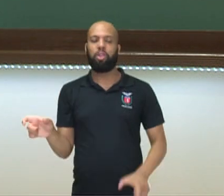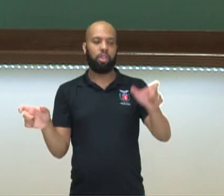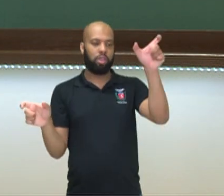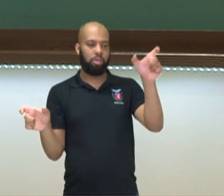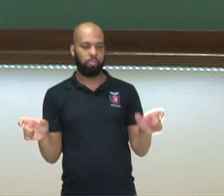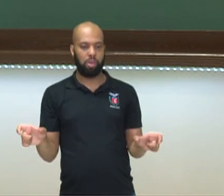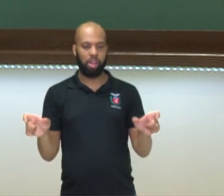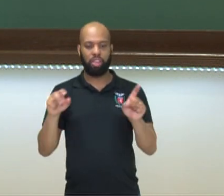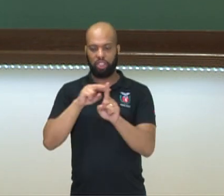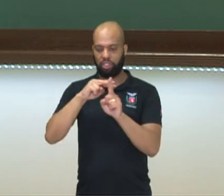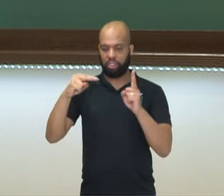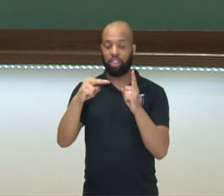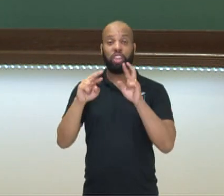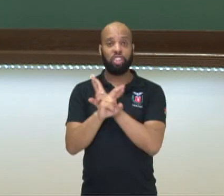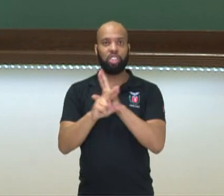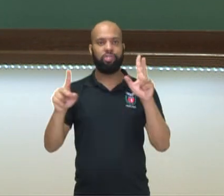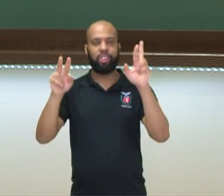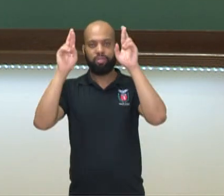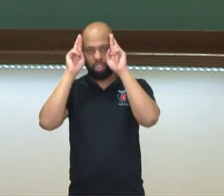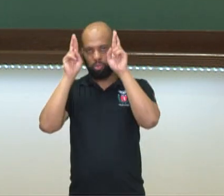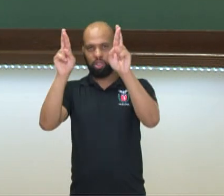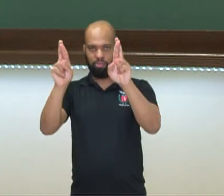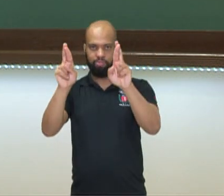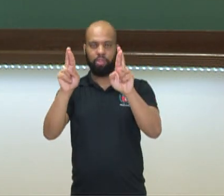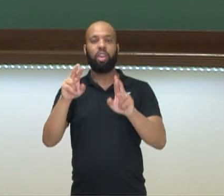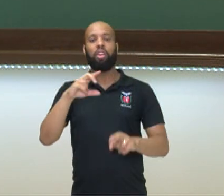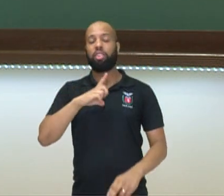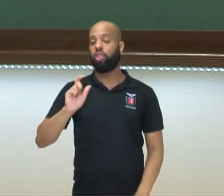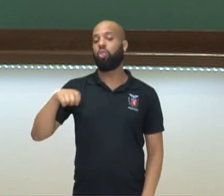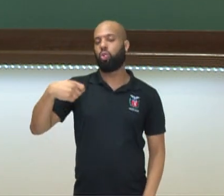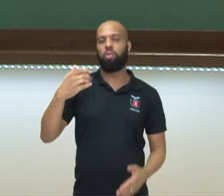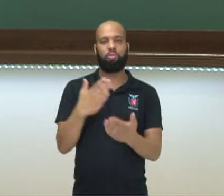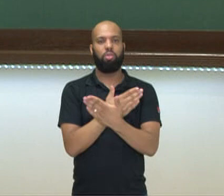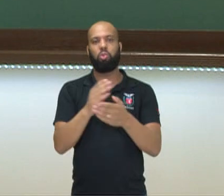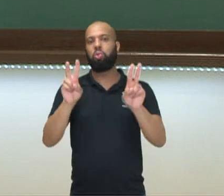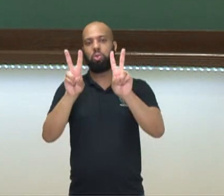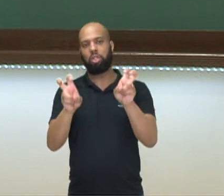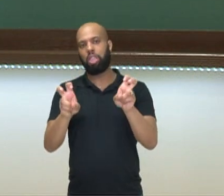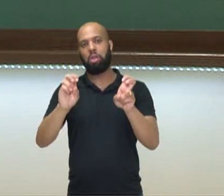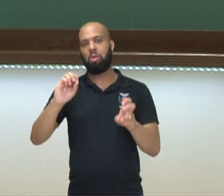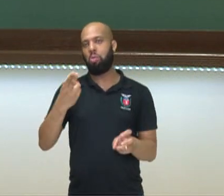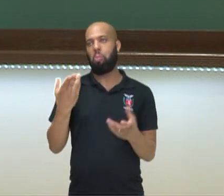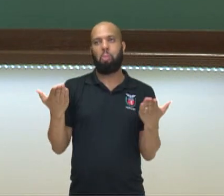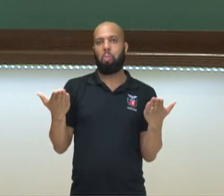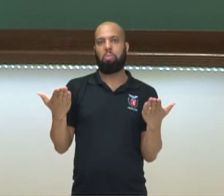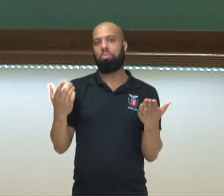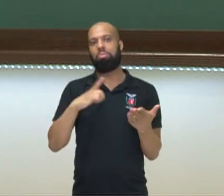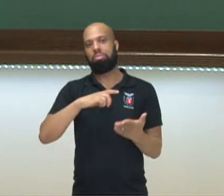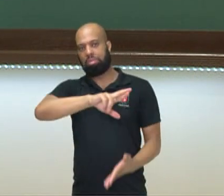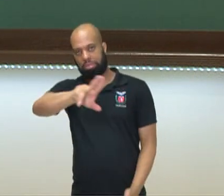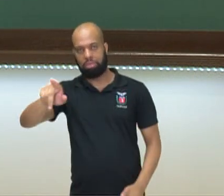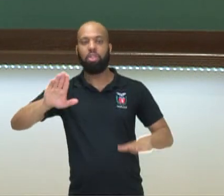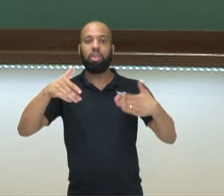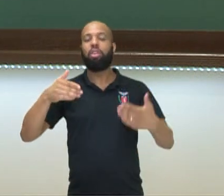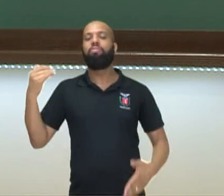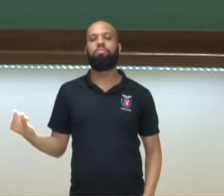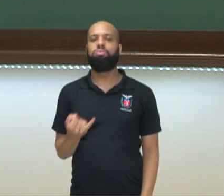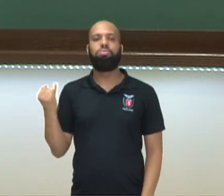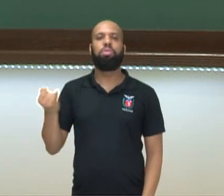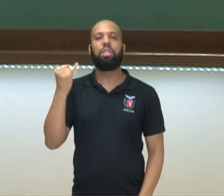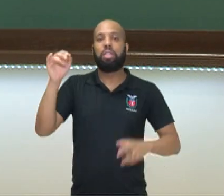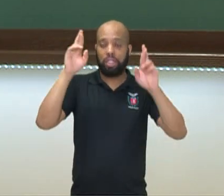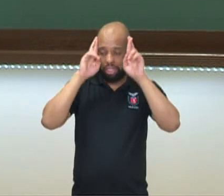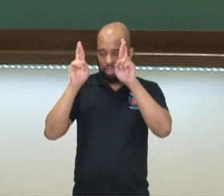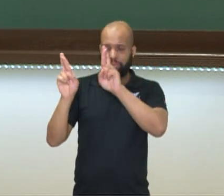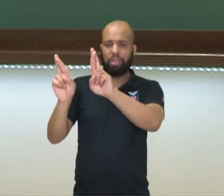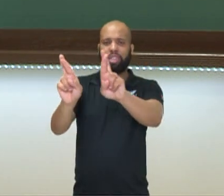diferentes opiniões que uma pessoa pode ter sobre algum assunto, algum tema. Então, a importância de